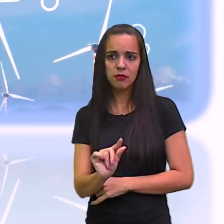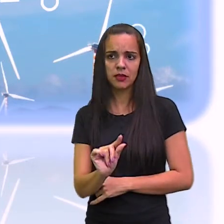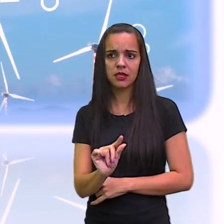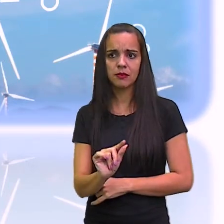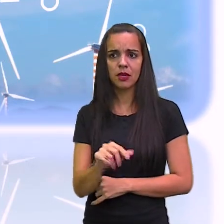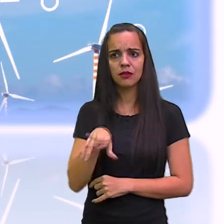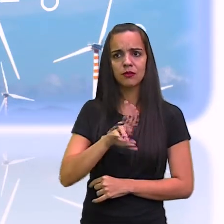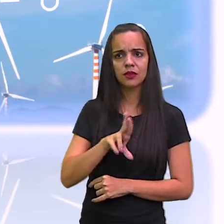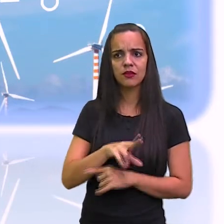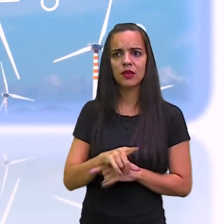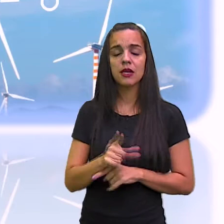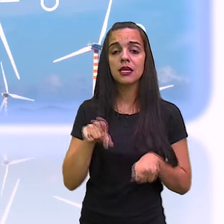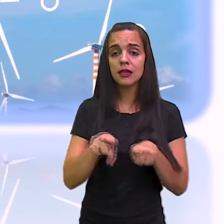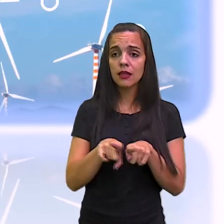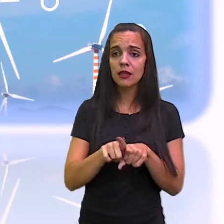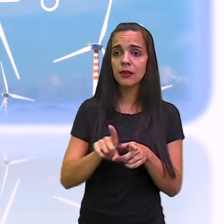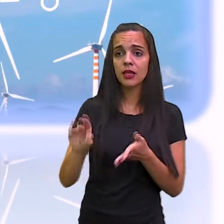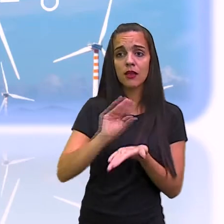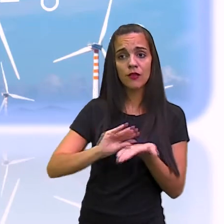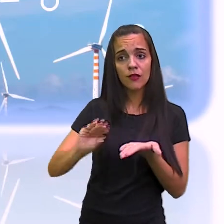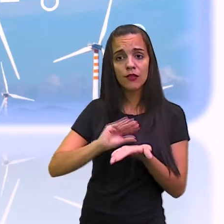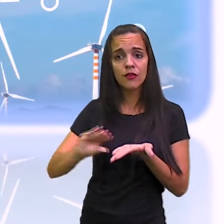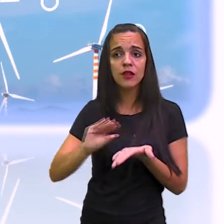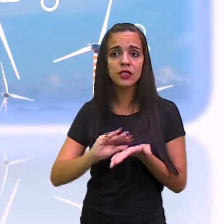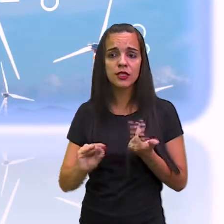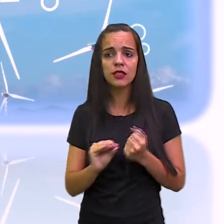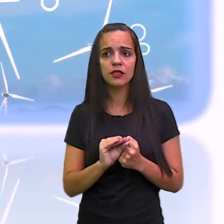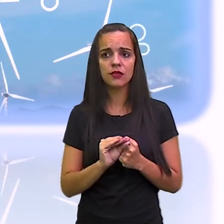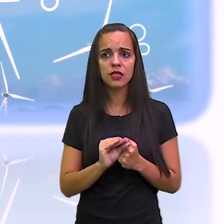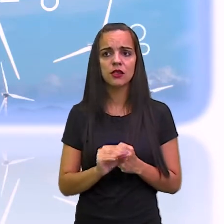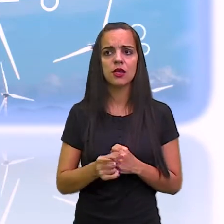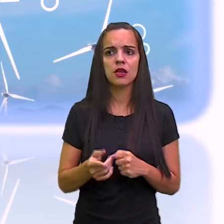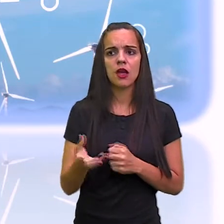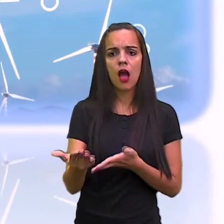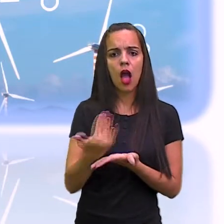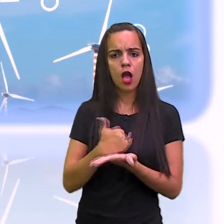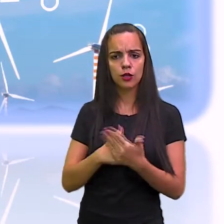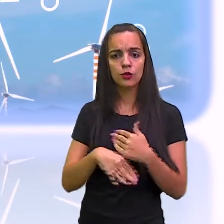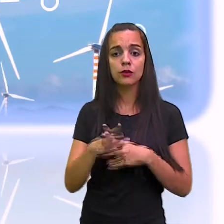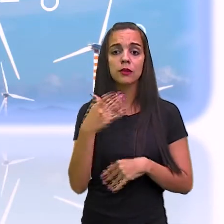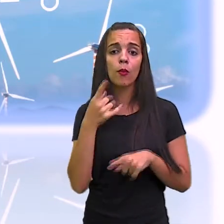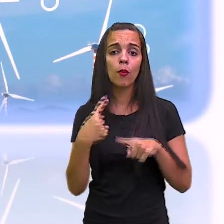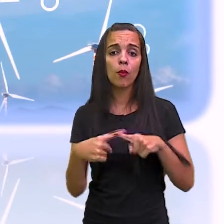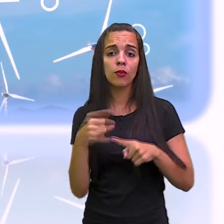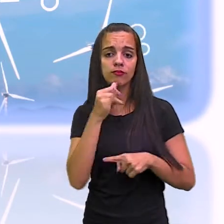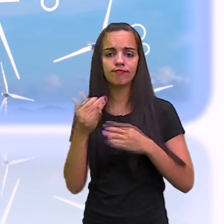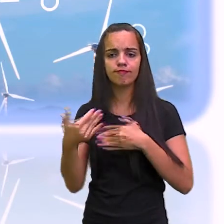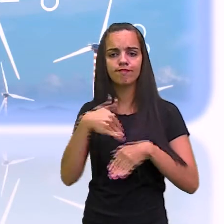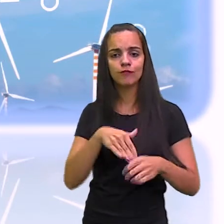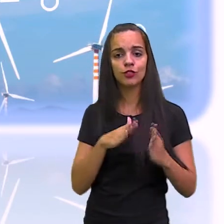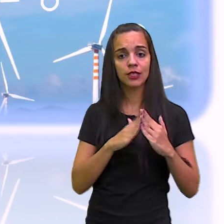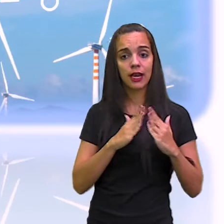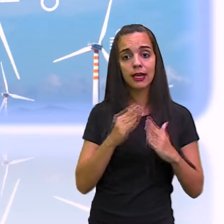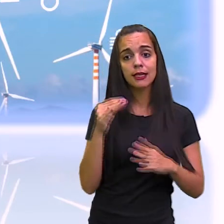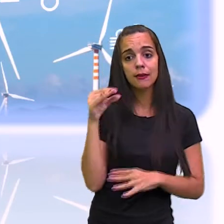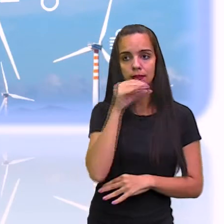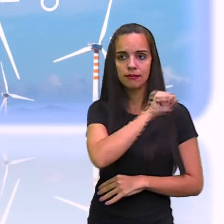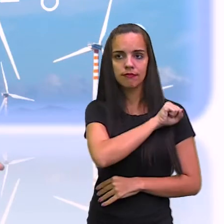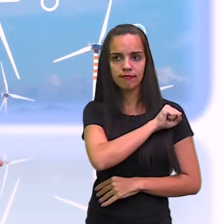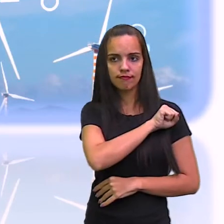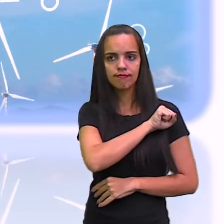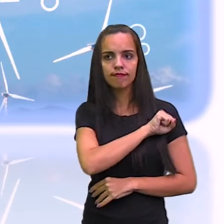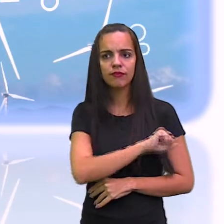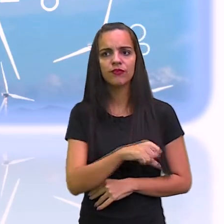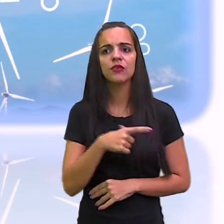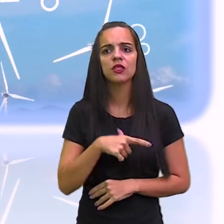do investimento com a fabricação dessa energia, ela vem mais rápida. A instalação ocorre